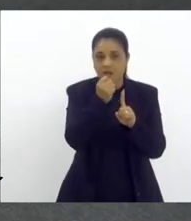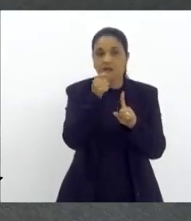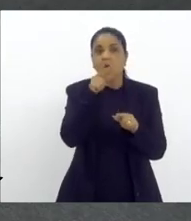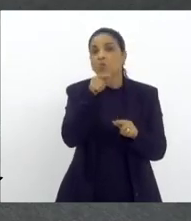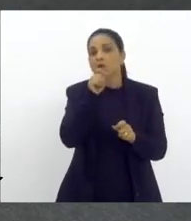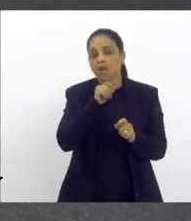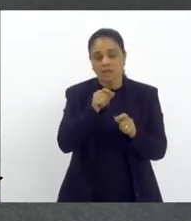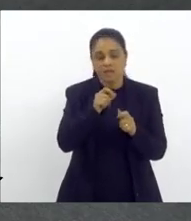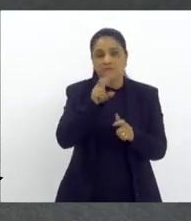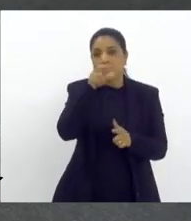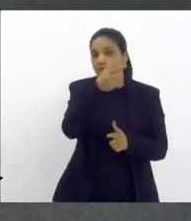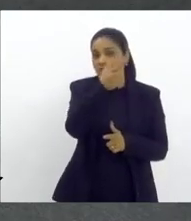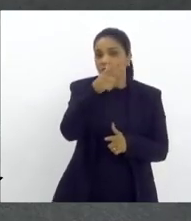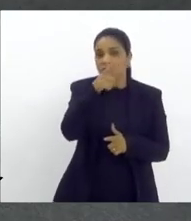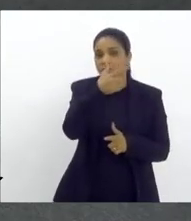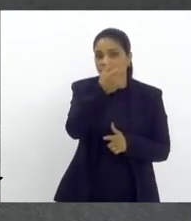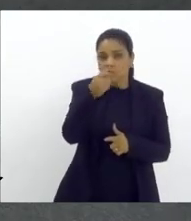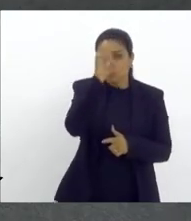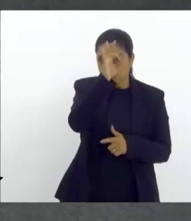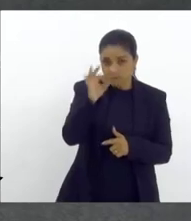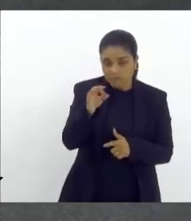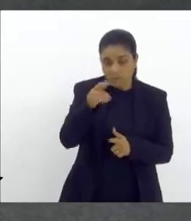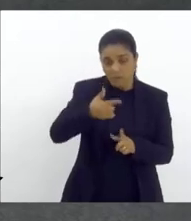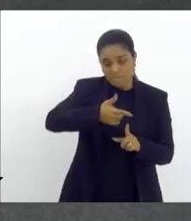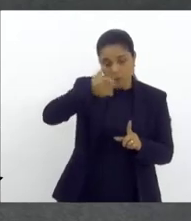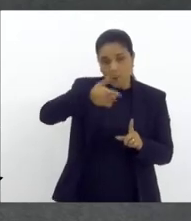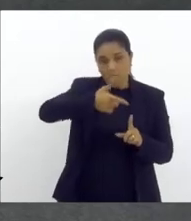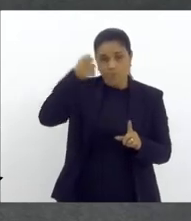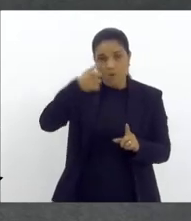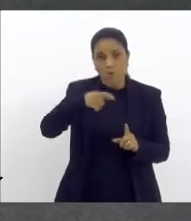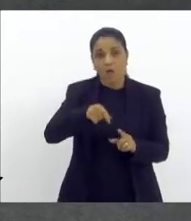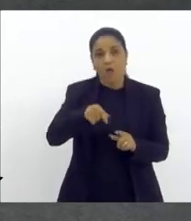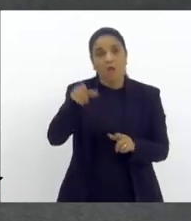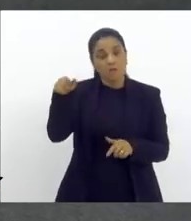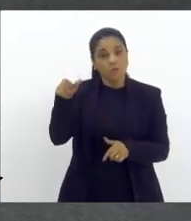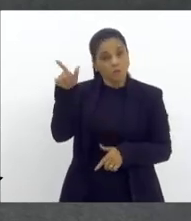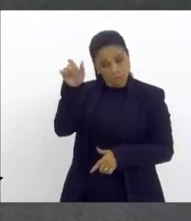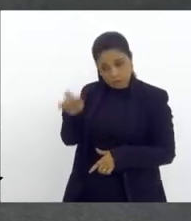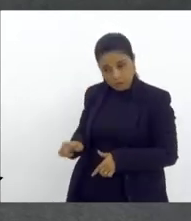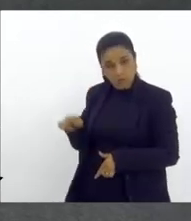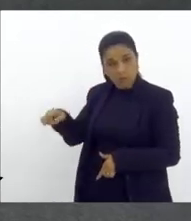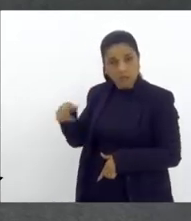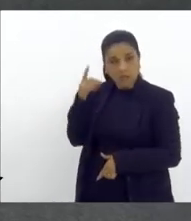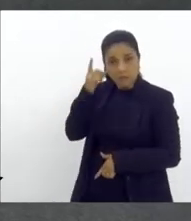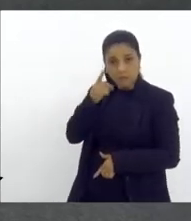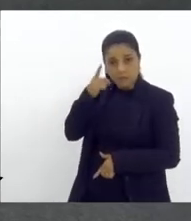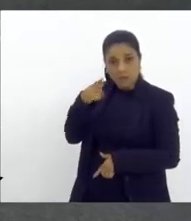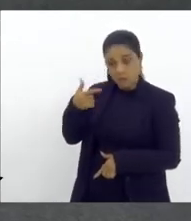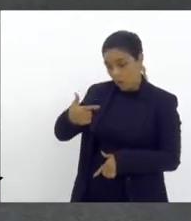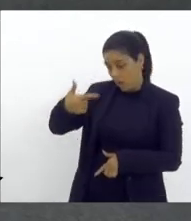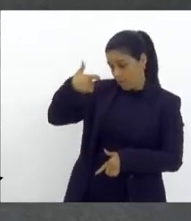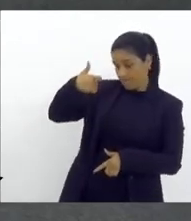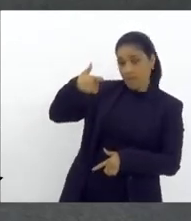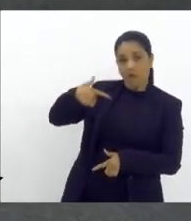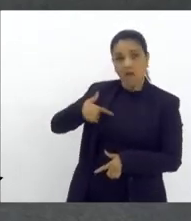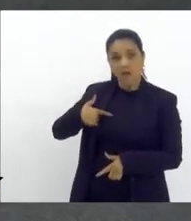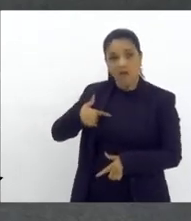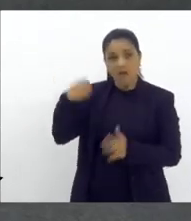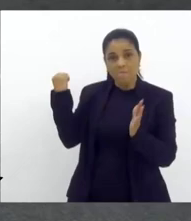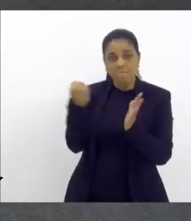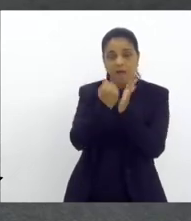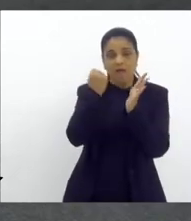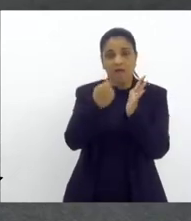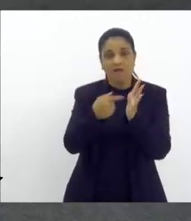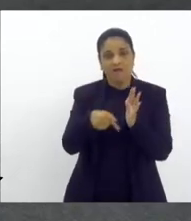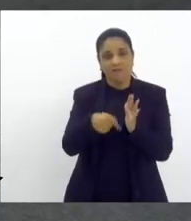fogo e exatamente nesse lugar o deputado apontou uma arma para mim uma arma como eles fizeram que virou a marca